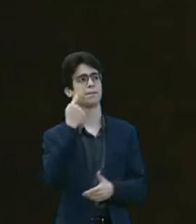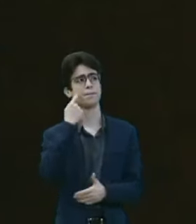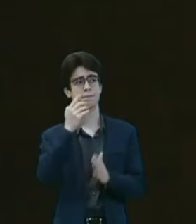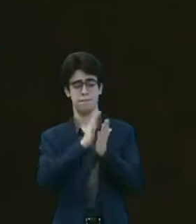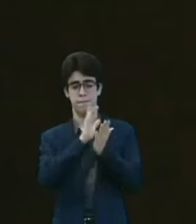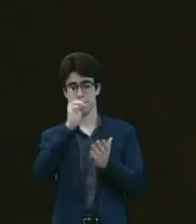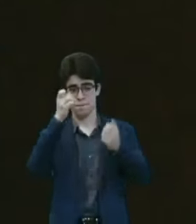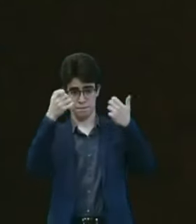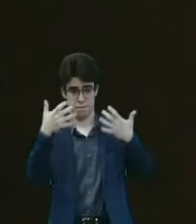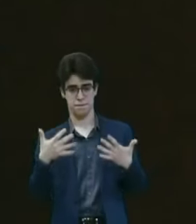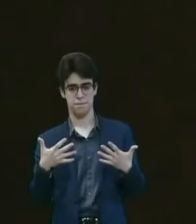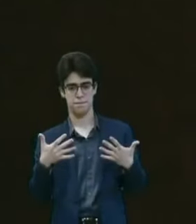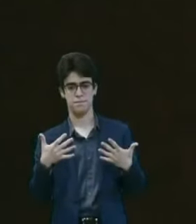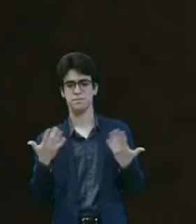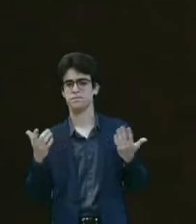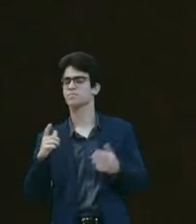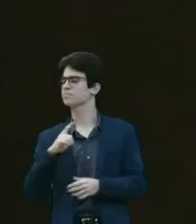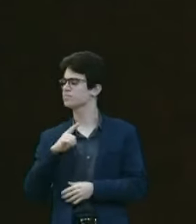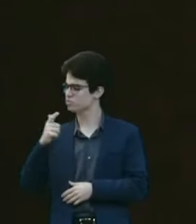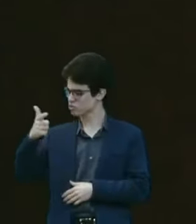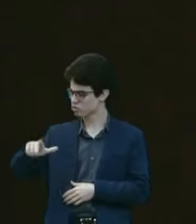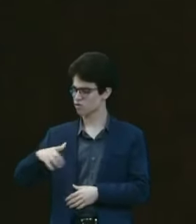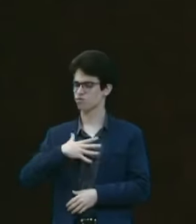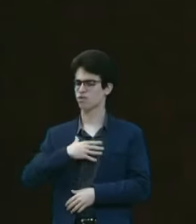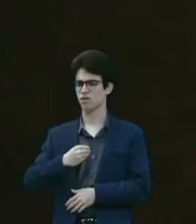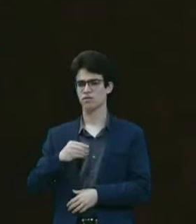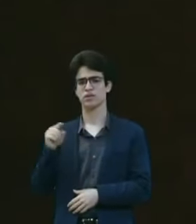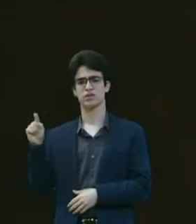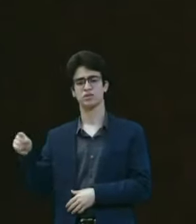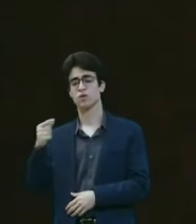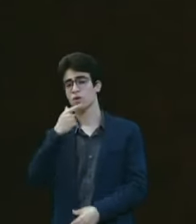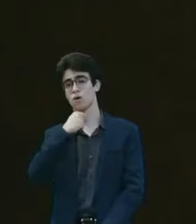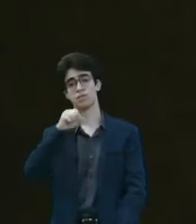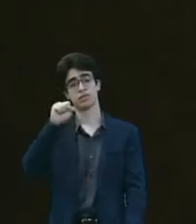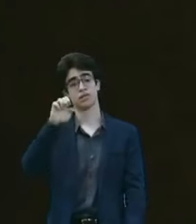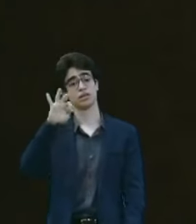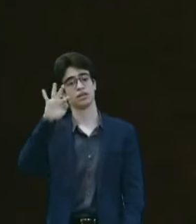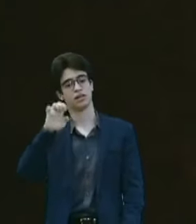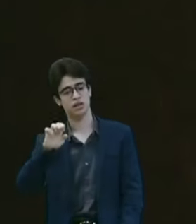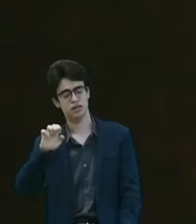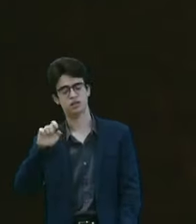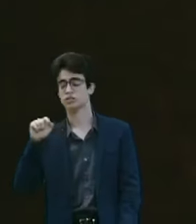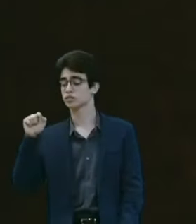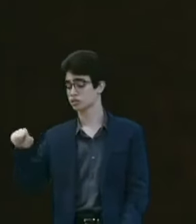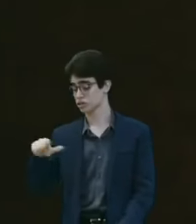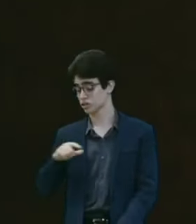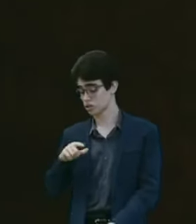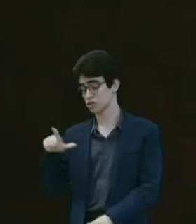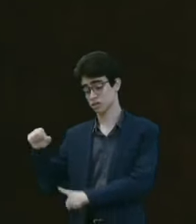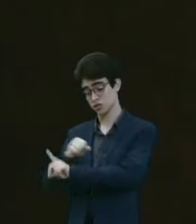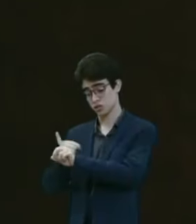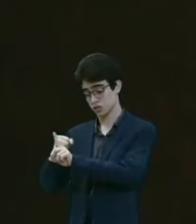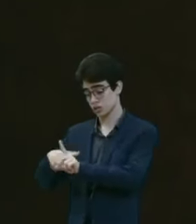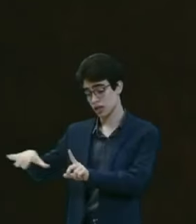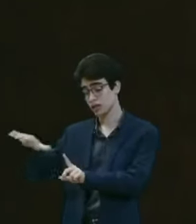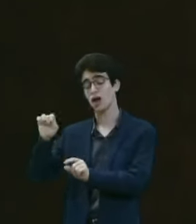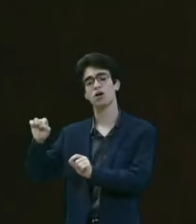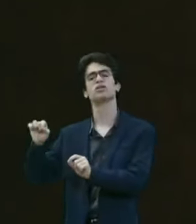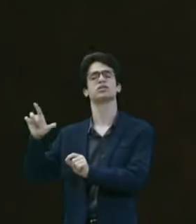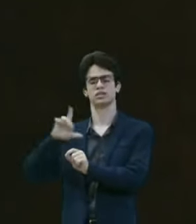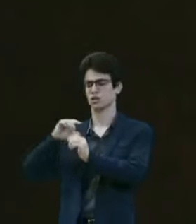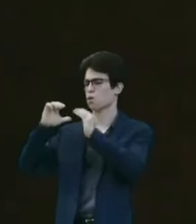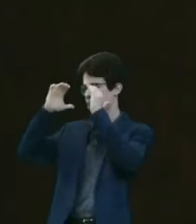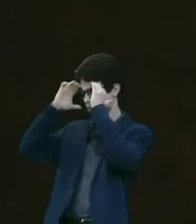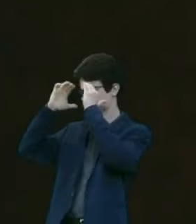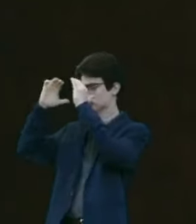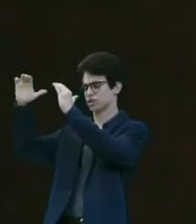Bíblia, você vai ver que Deus dá outro filho a Adão e Eva, Sete. E essa civilização sim é formada debaixo dos caminhos do